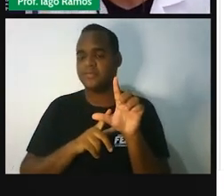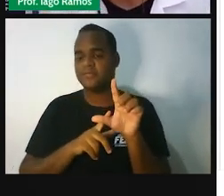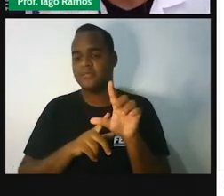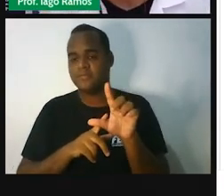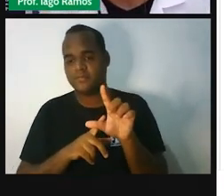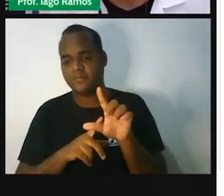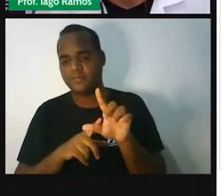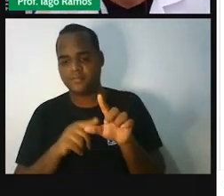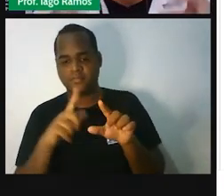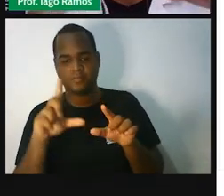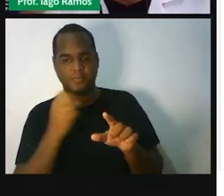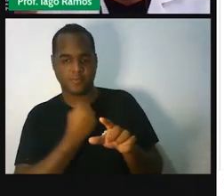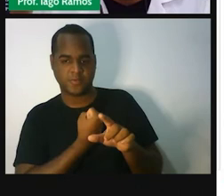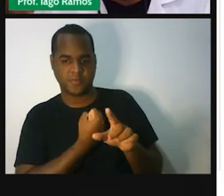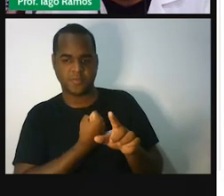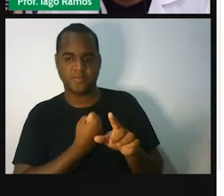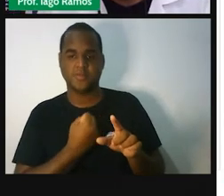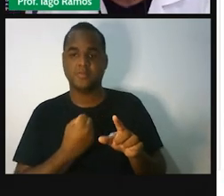para números. Então,